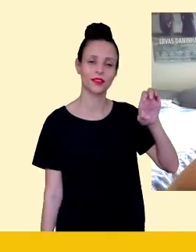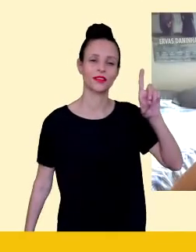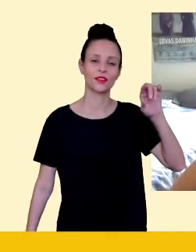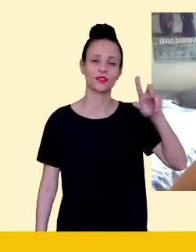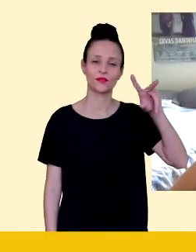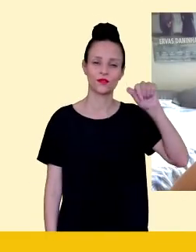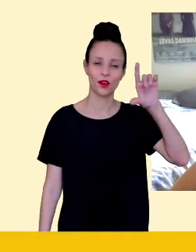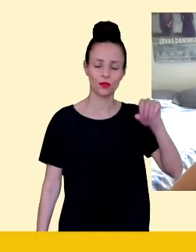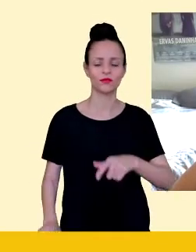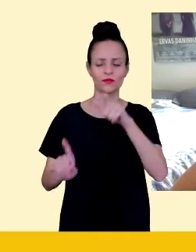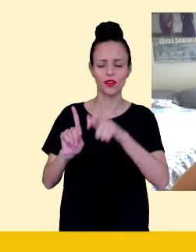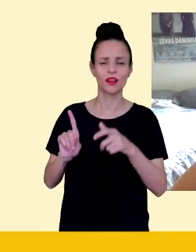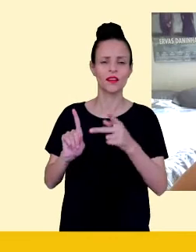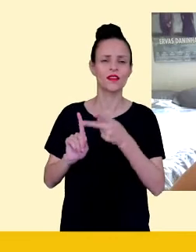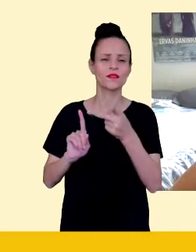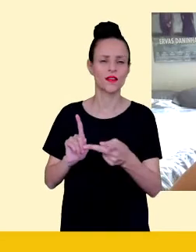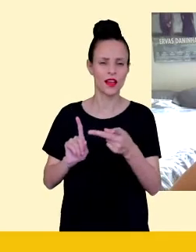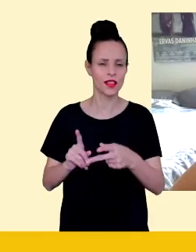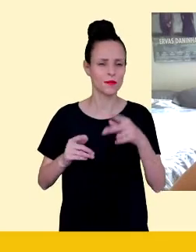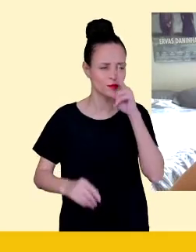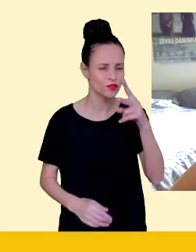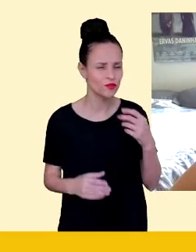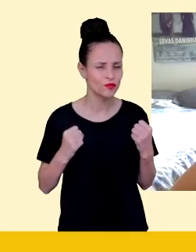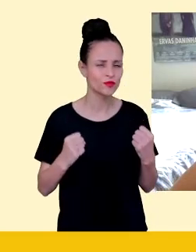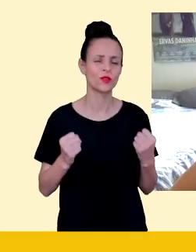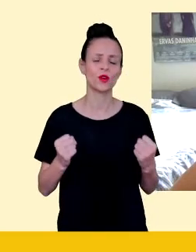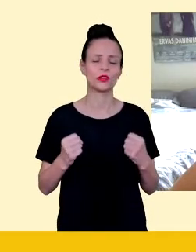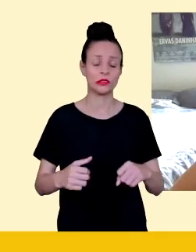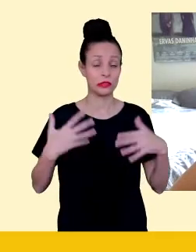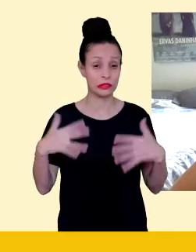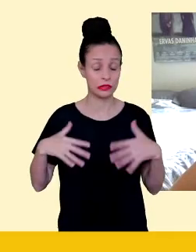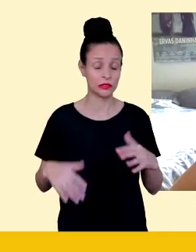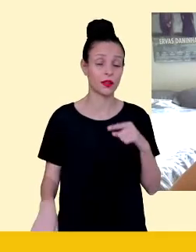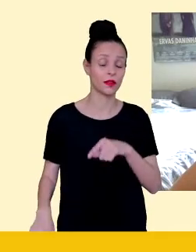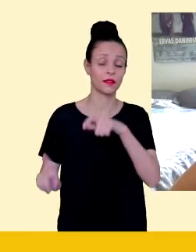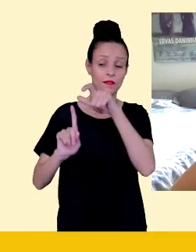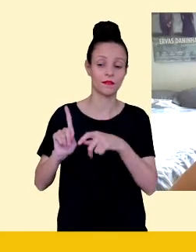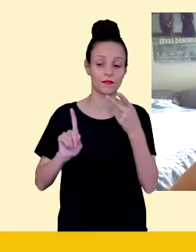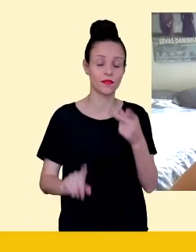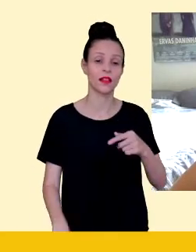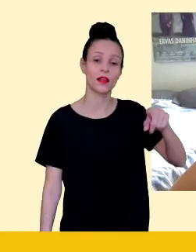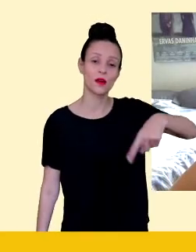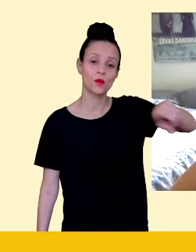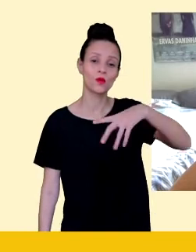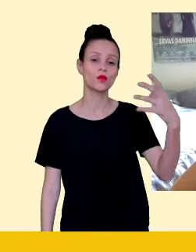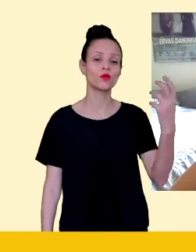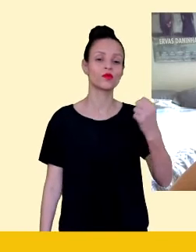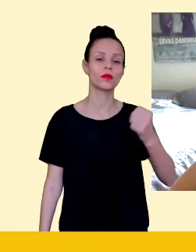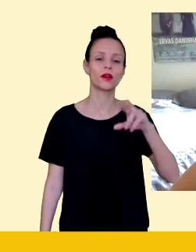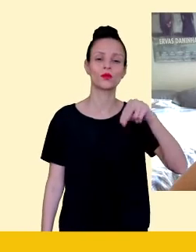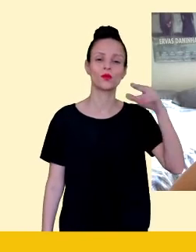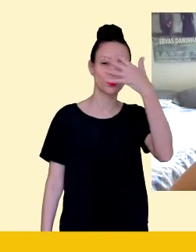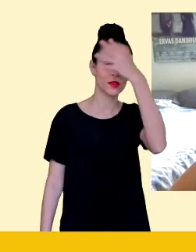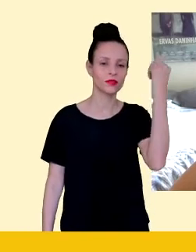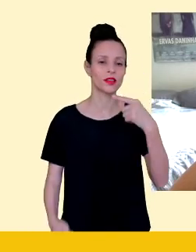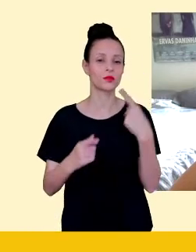fazer uma pergunta já para o senhor, seu Edivaldo. Tem uma fala de um personagem no filme que é muito forte,